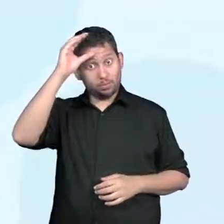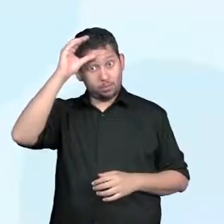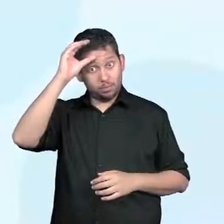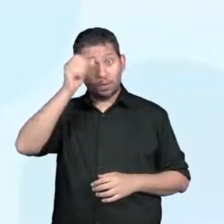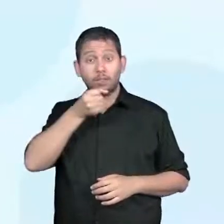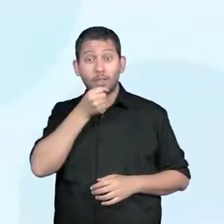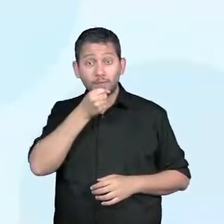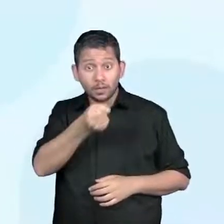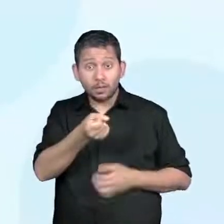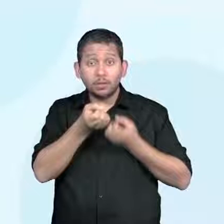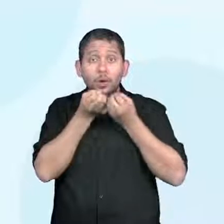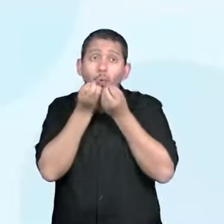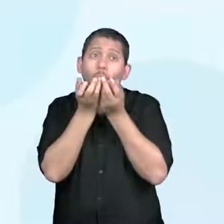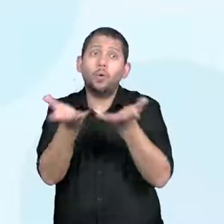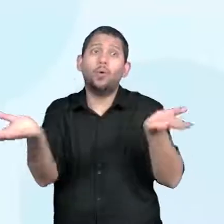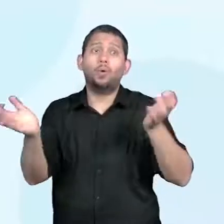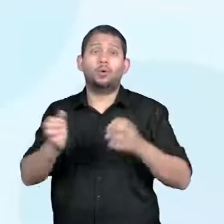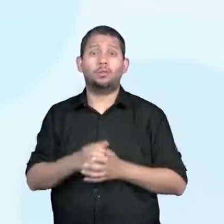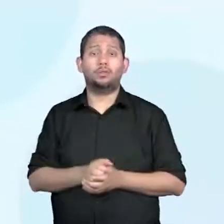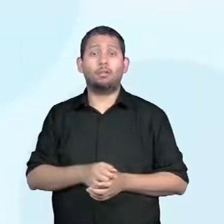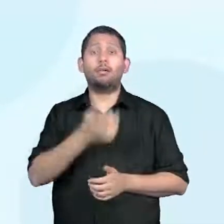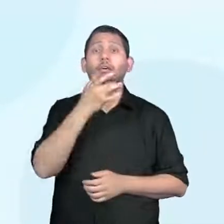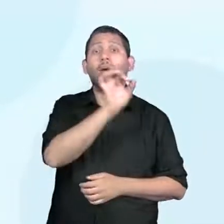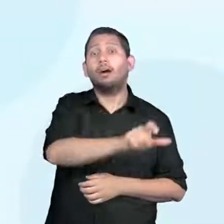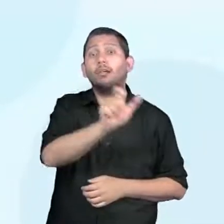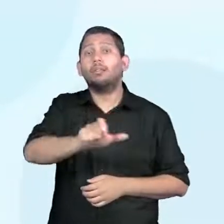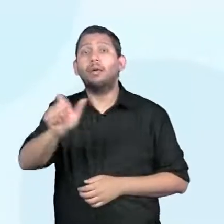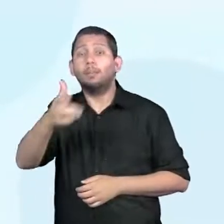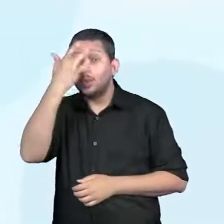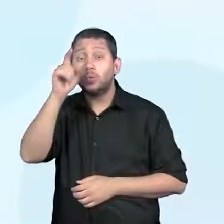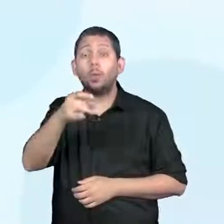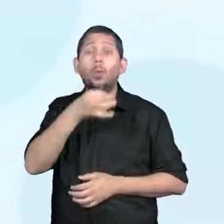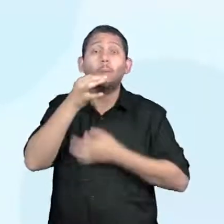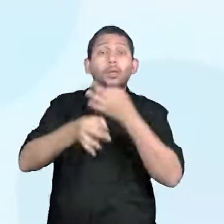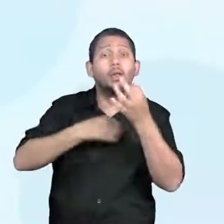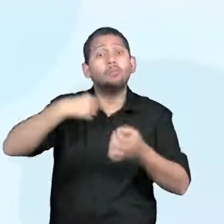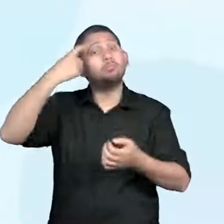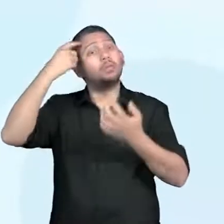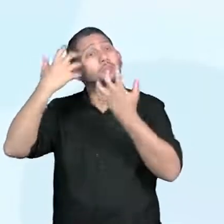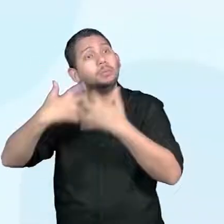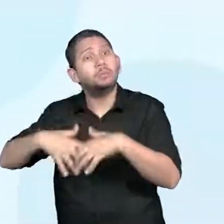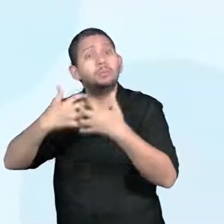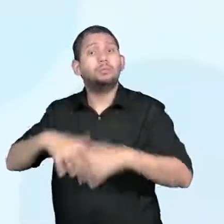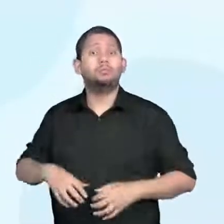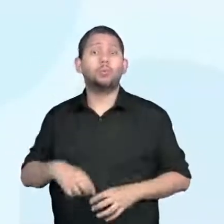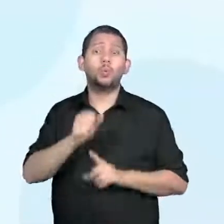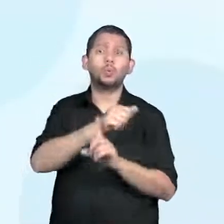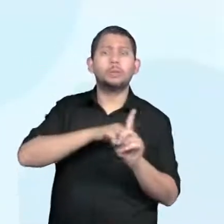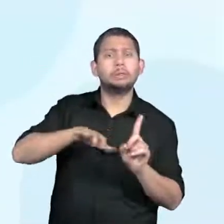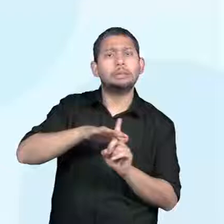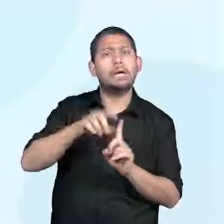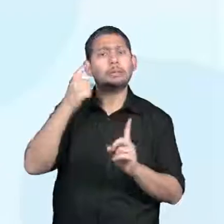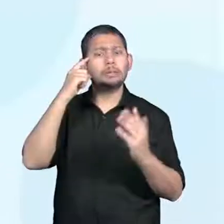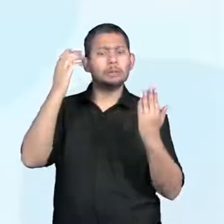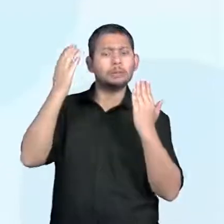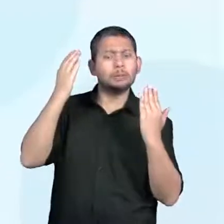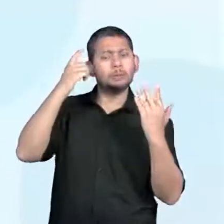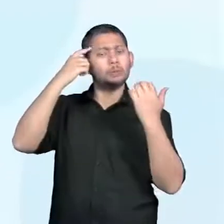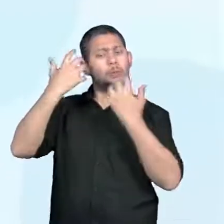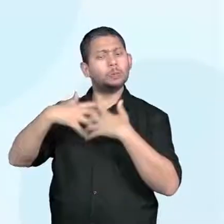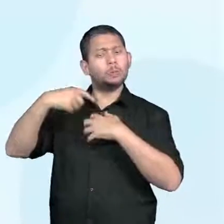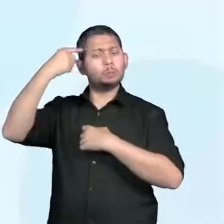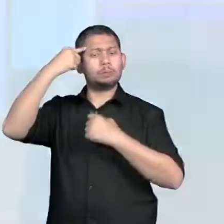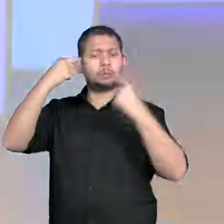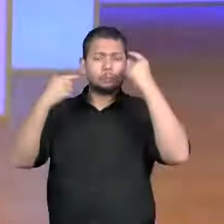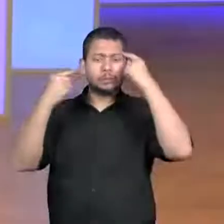formação de opinião, posicionamento crítico da sociedade. Olha só, Pro, se eu escolho um